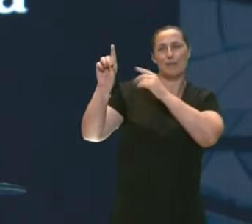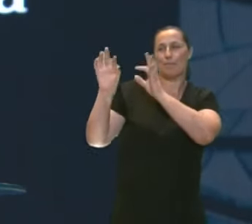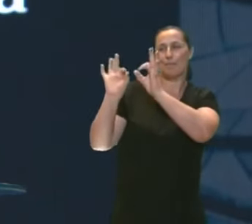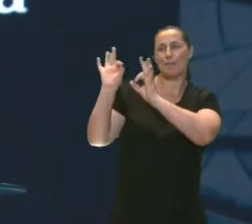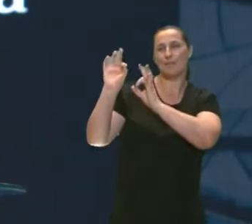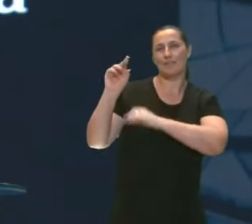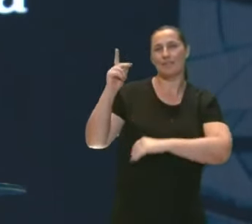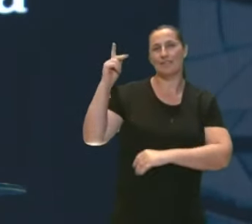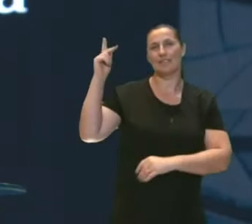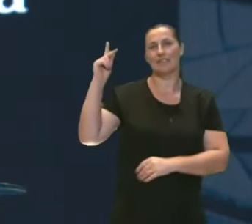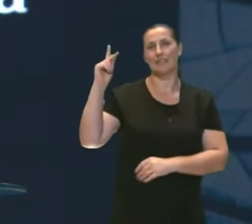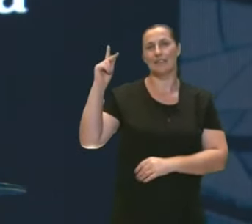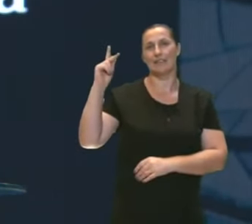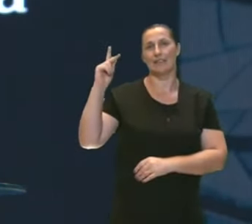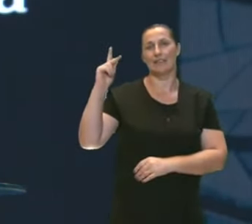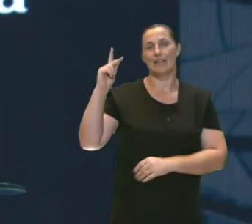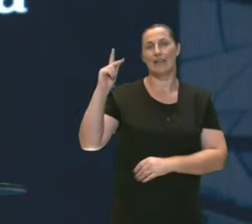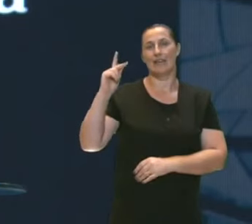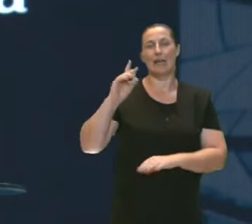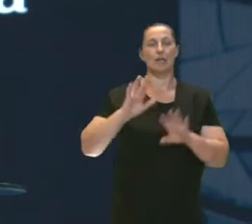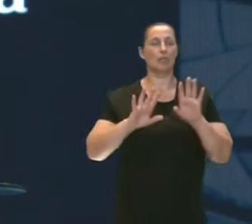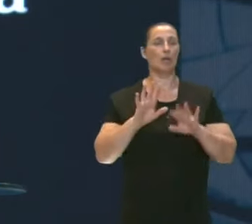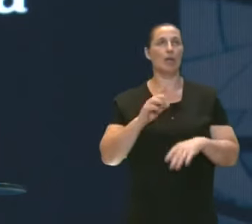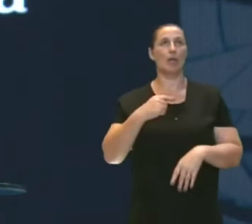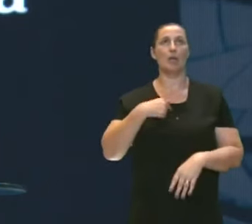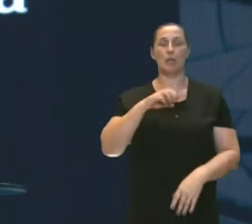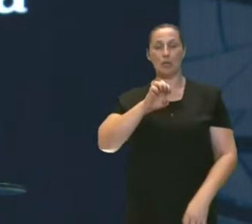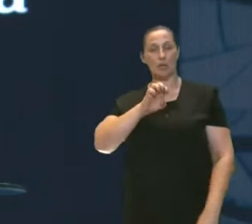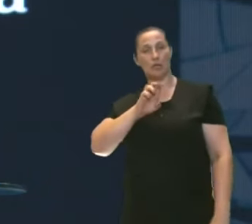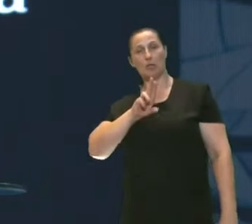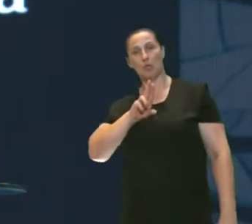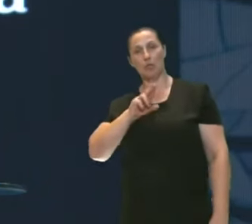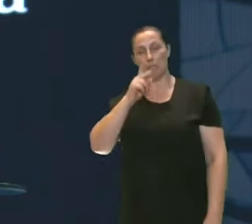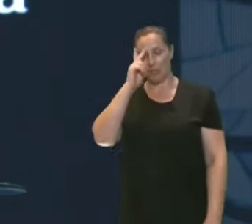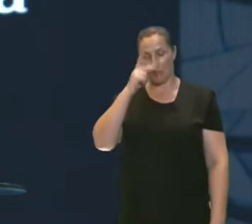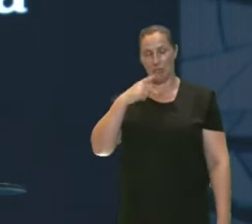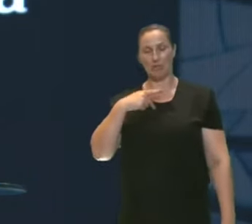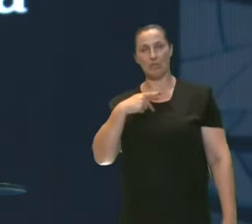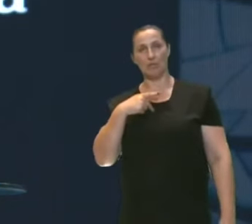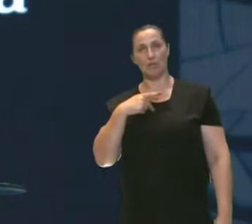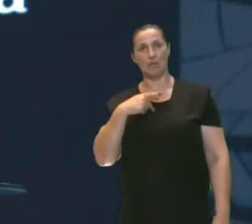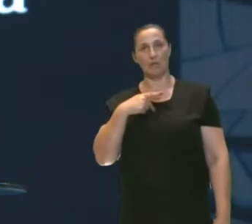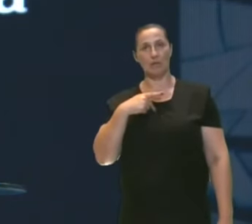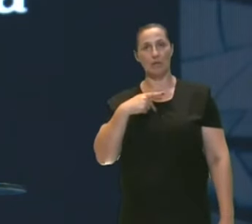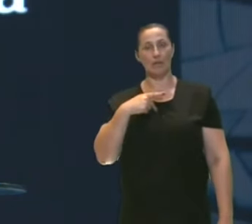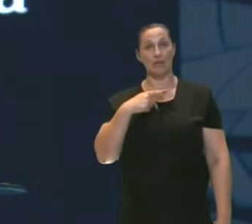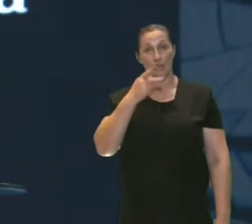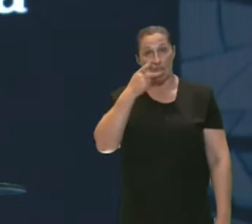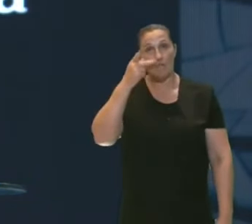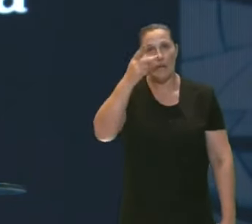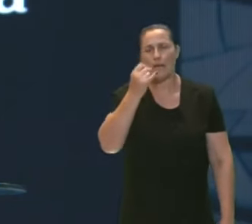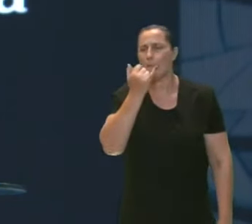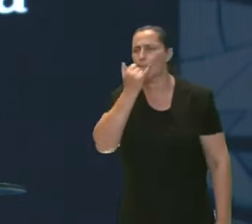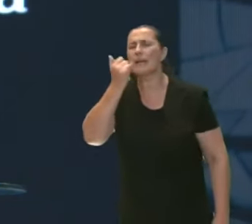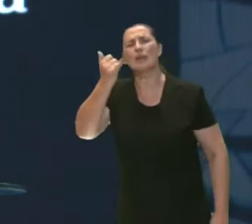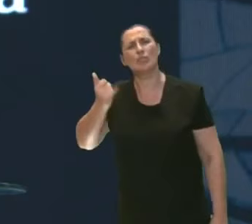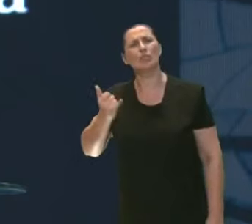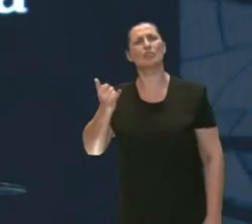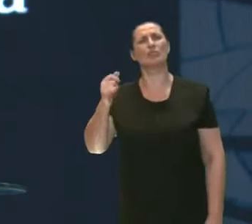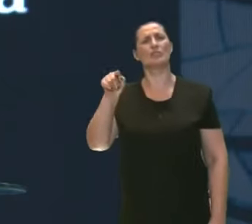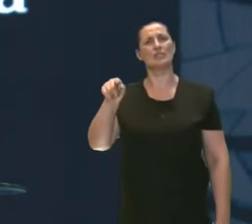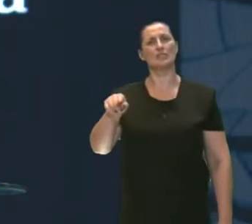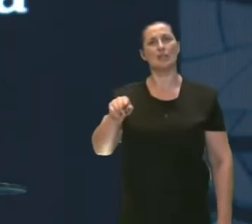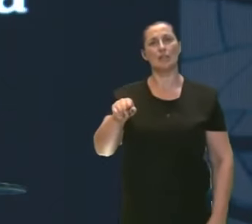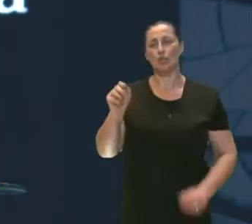ao invés de olhar só para a tua dor, para a tua razão, e diz: perdoo você. Caminhar contigo é